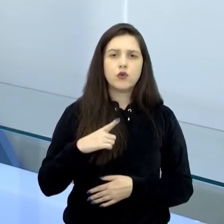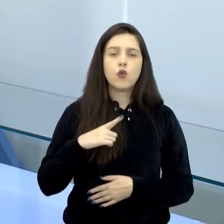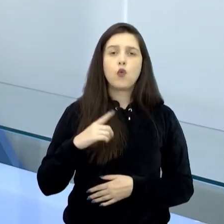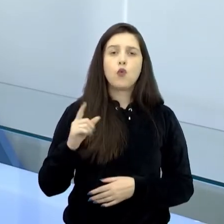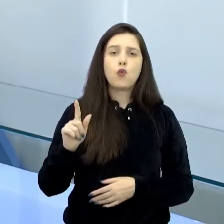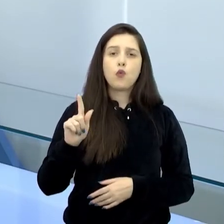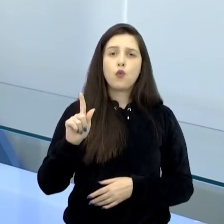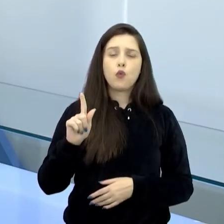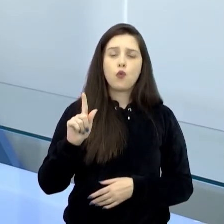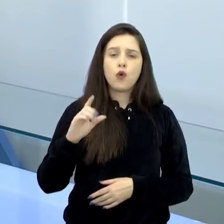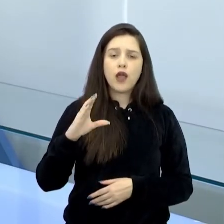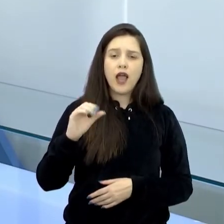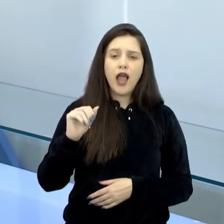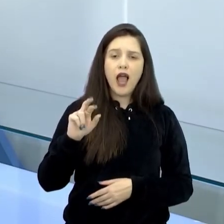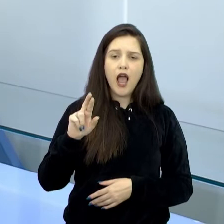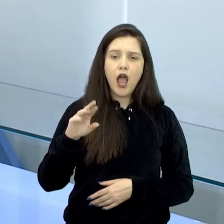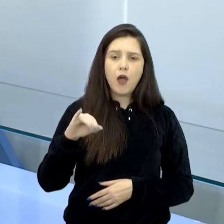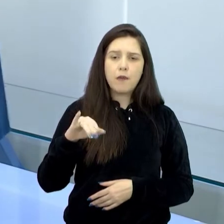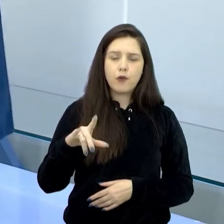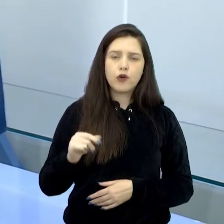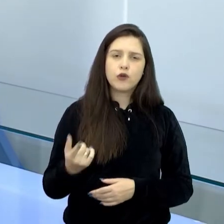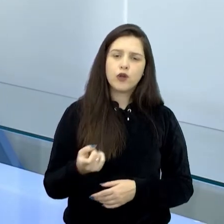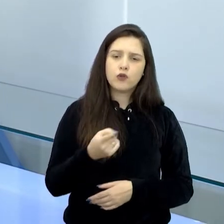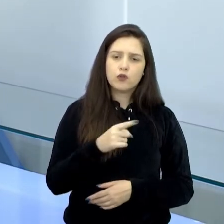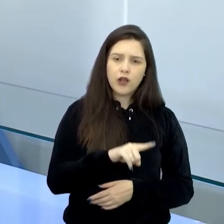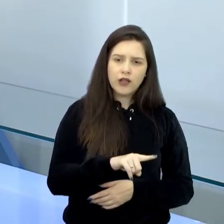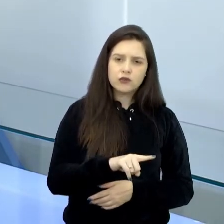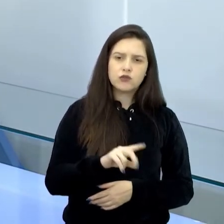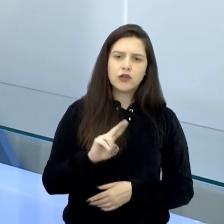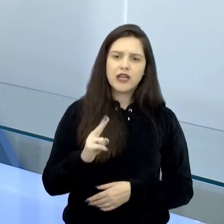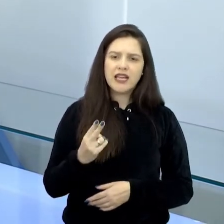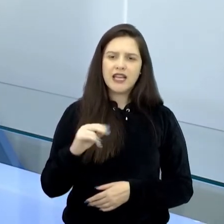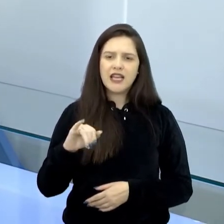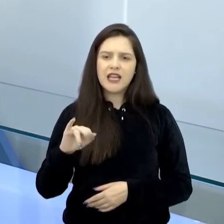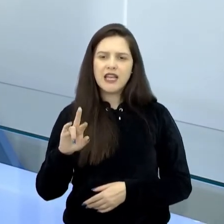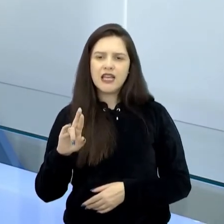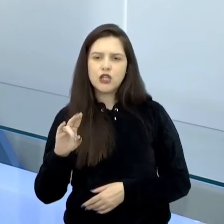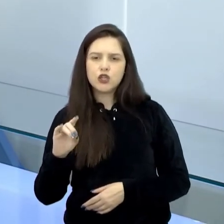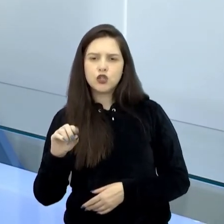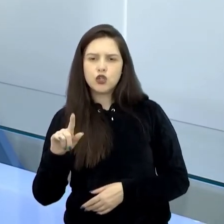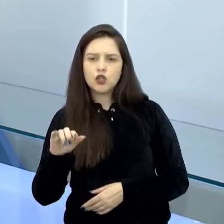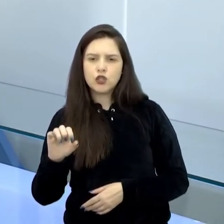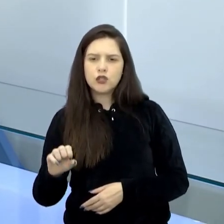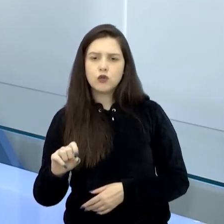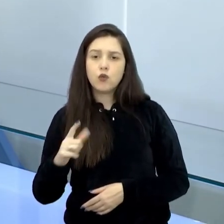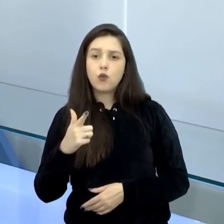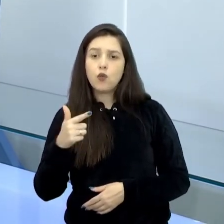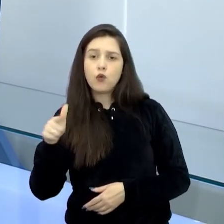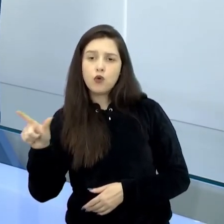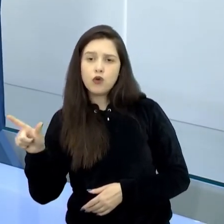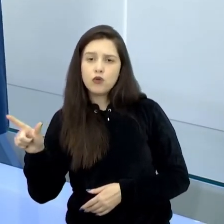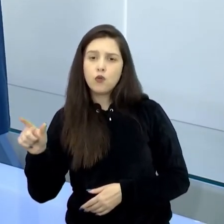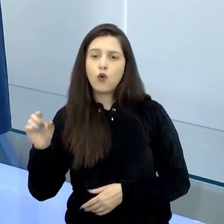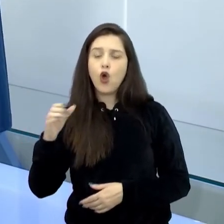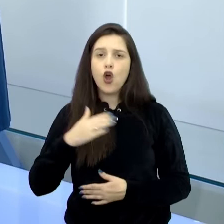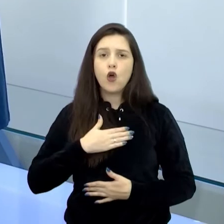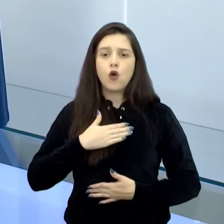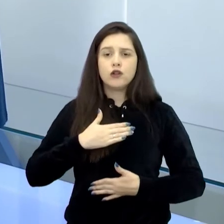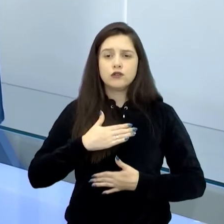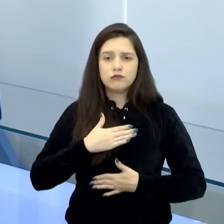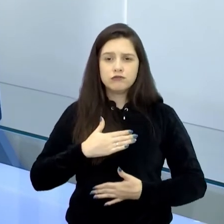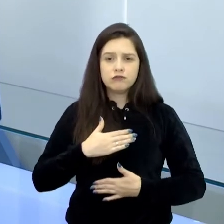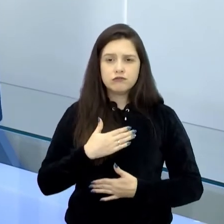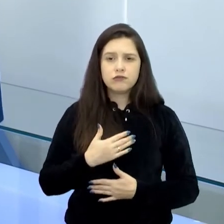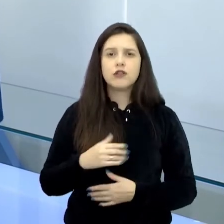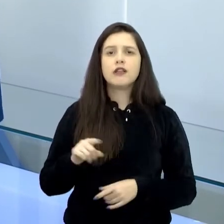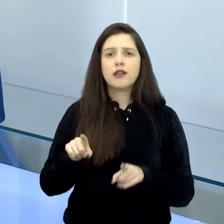carbono, um átomo de cálcio, certo? E aqui eu tenho só um átomo de cálcio, um átomo de oxigênio, um átomo